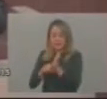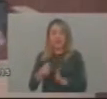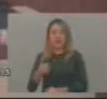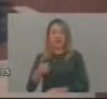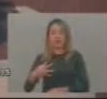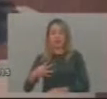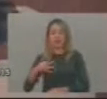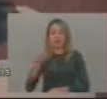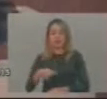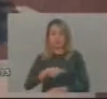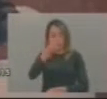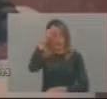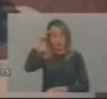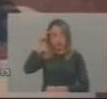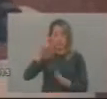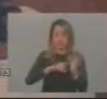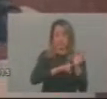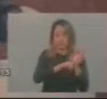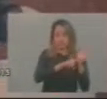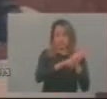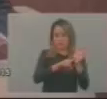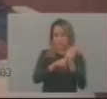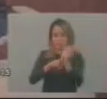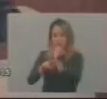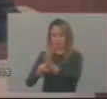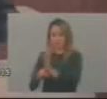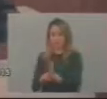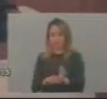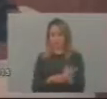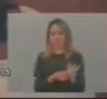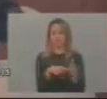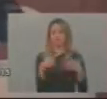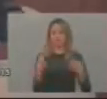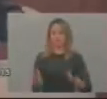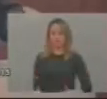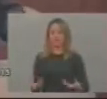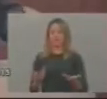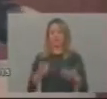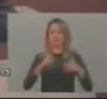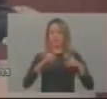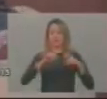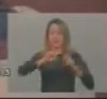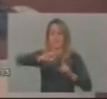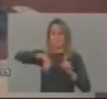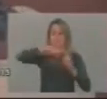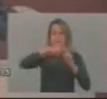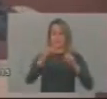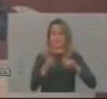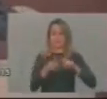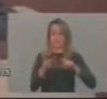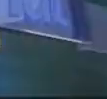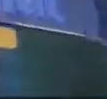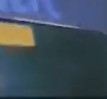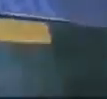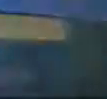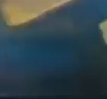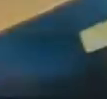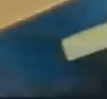18 mil profissionais, a maioria cubanos, foram chamados para garantir atendimento às cidades mais distantes do país.